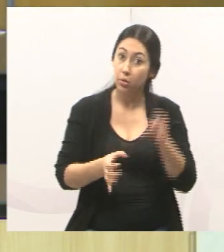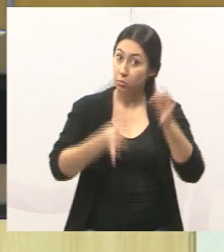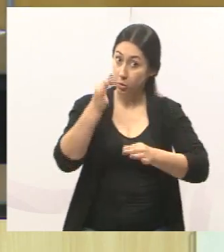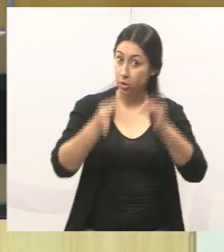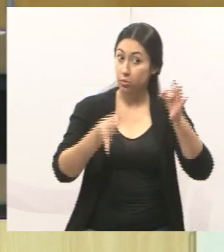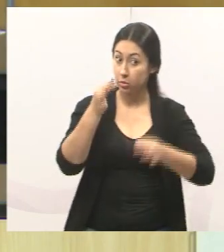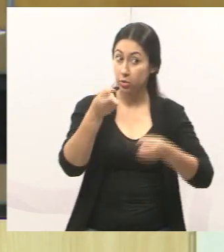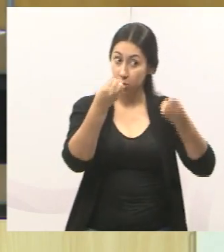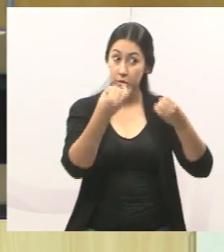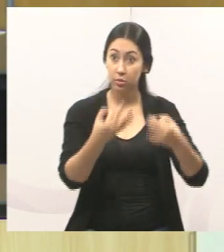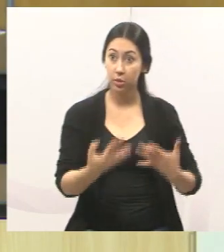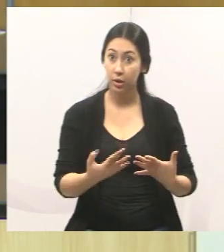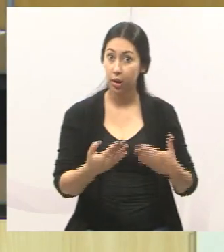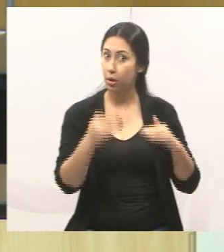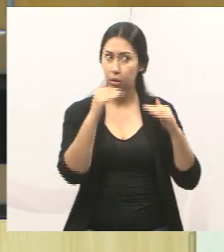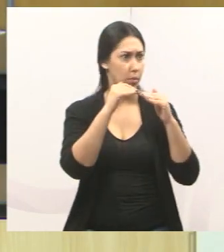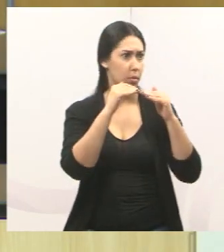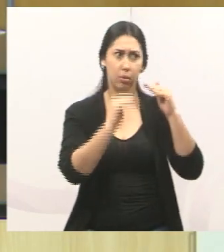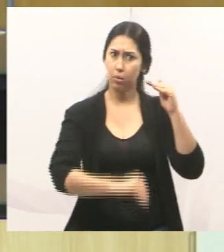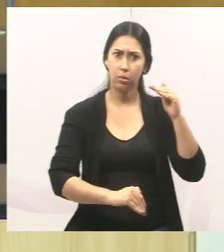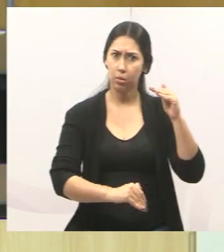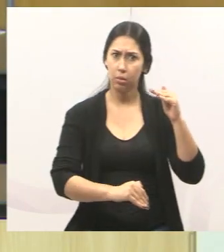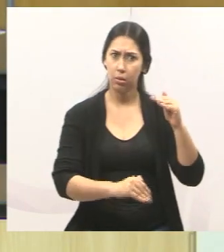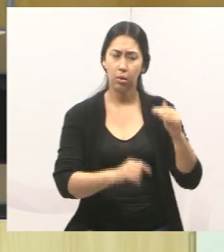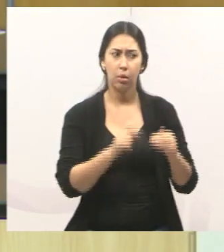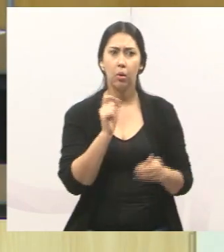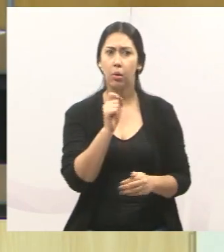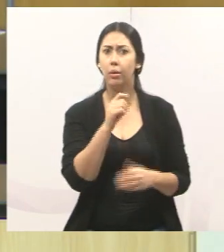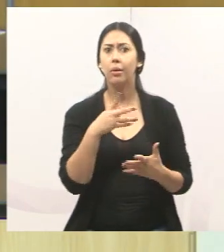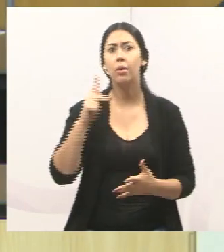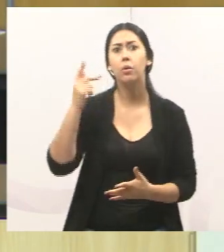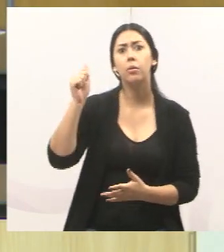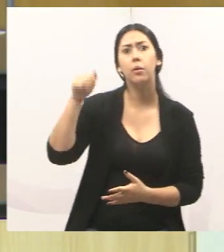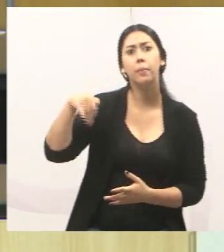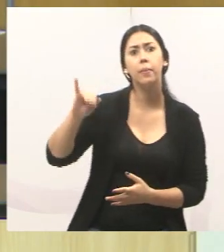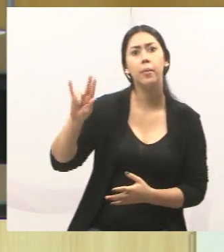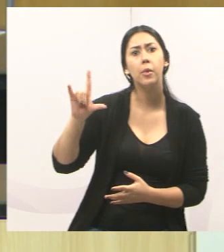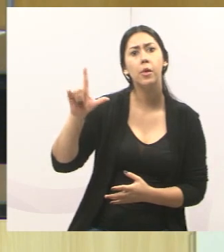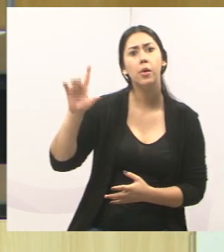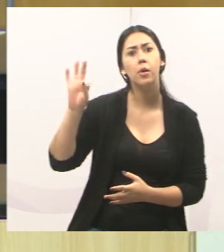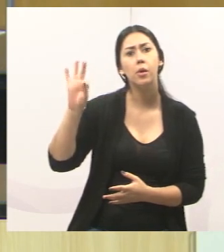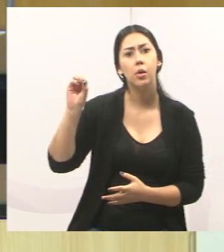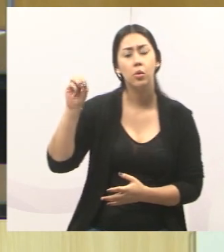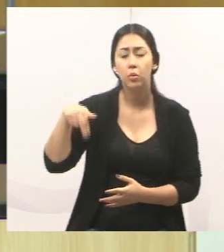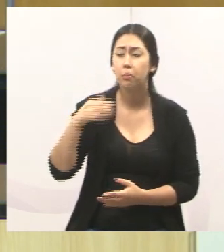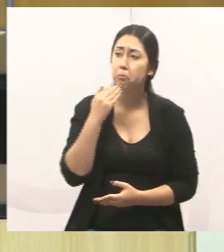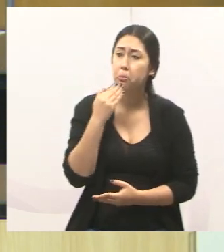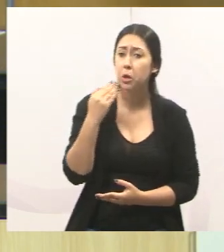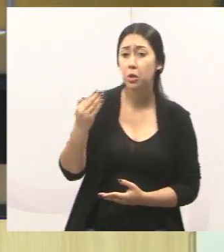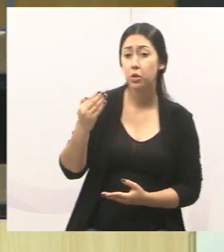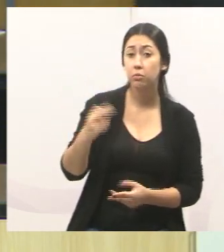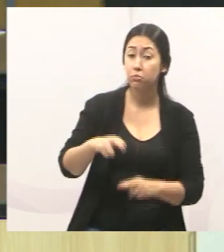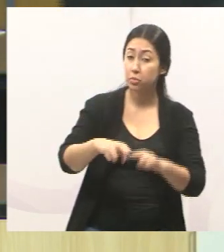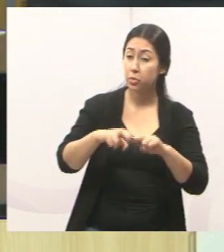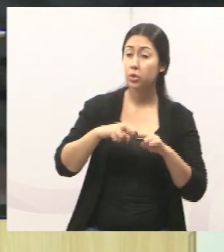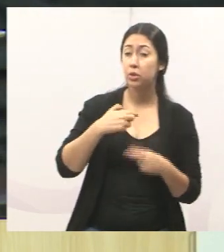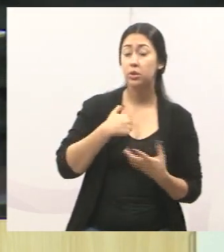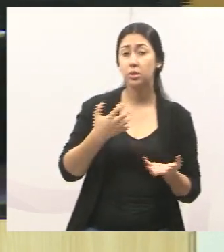foi desfavorável às contas do ex-prefeito Hamilton Ribeiro Mota. Portanto,